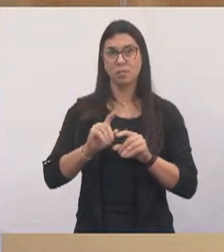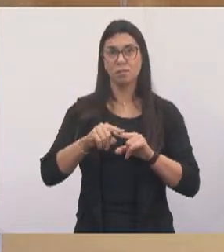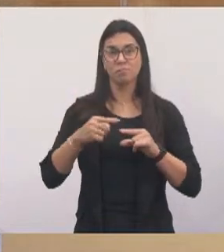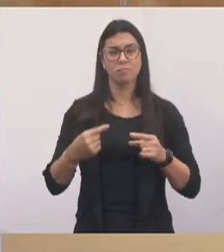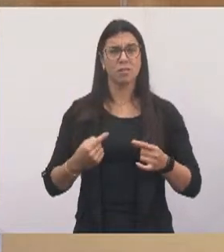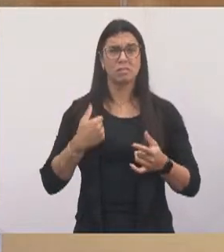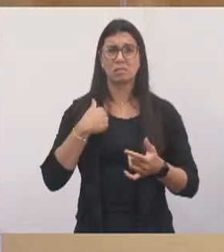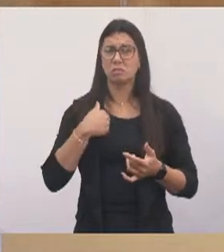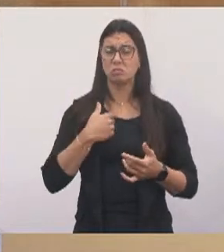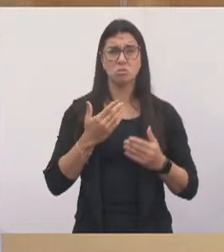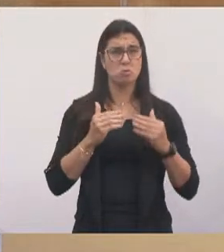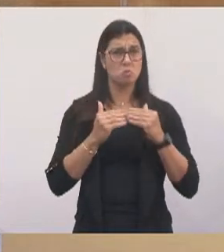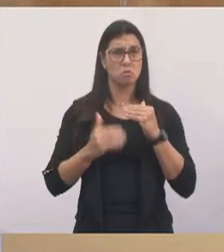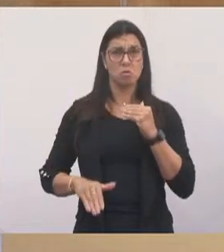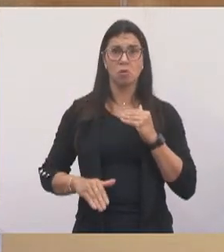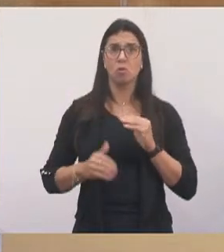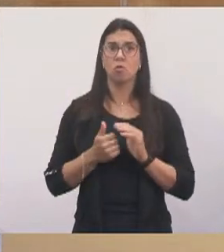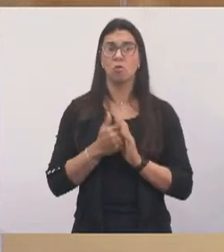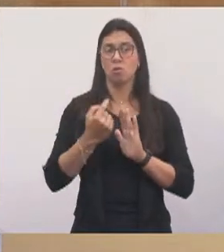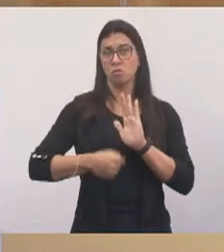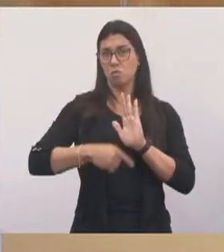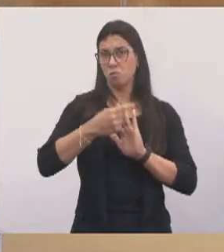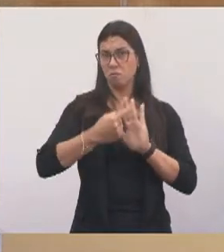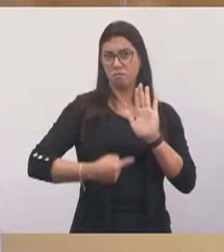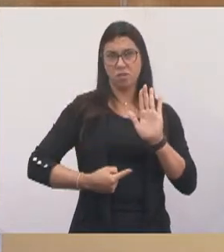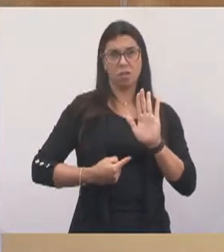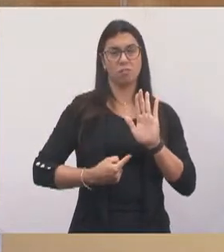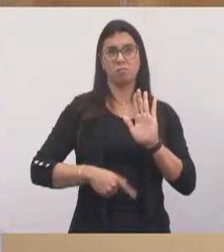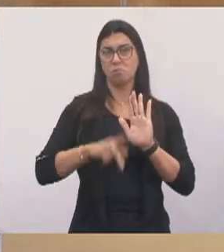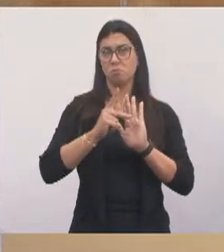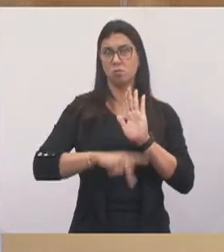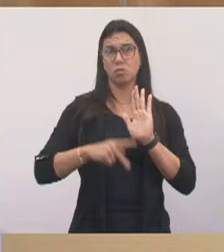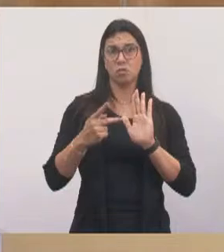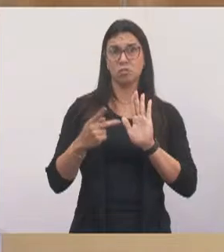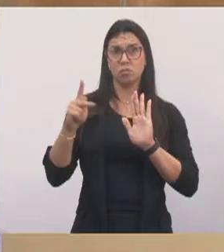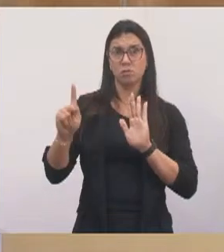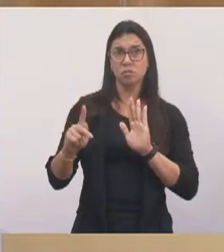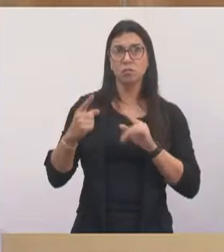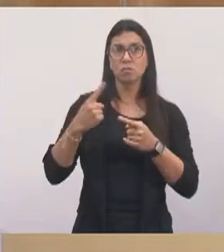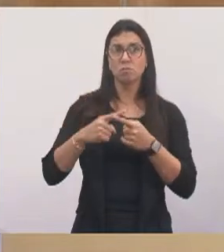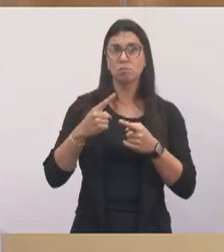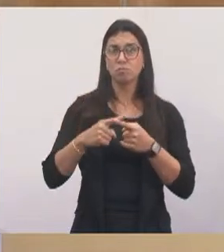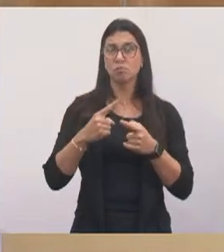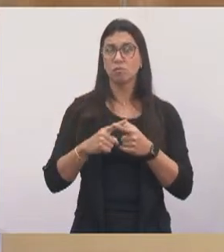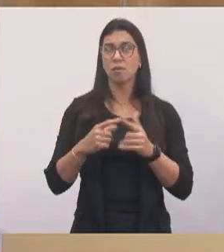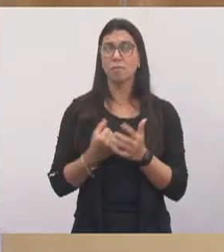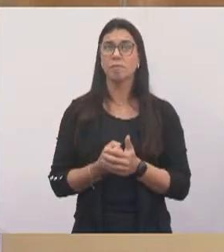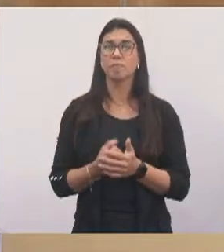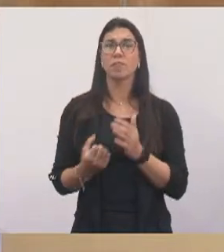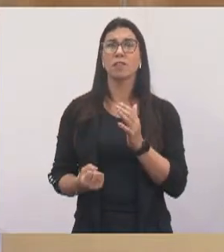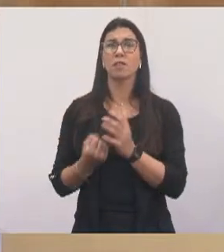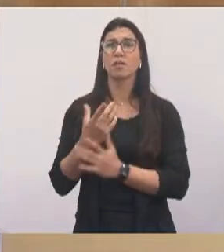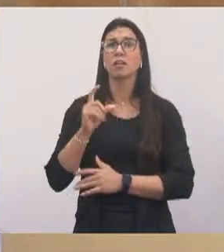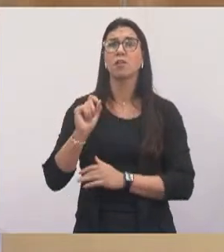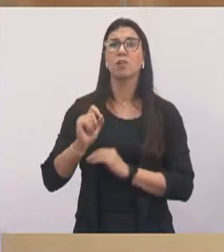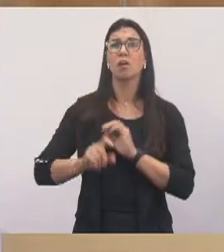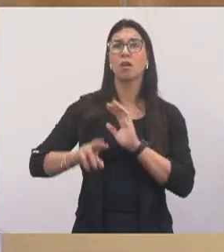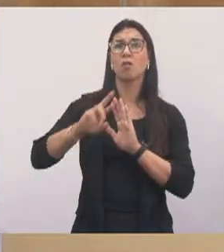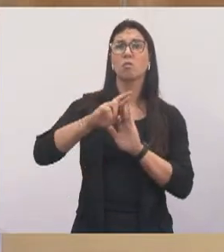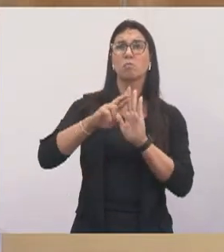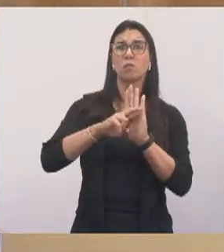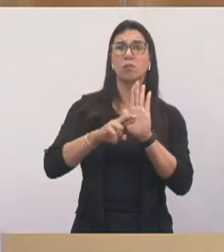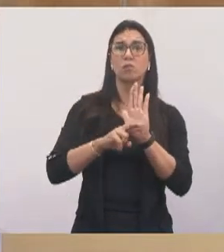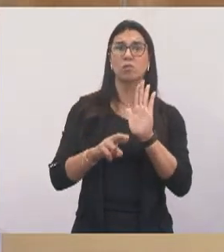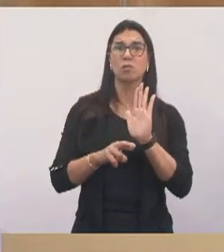vetado o seu projeto. Como é que nós estamos vetando algo que está criando uma regulamentação para essas